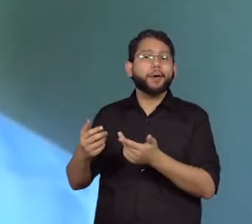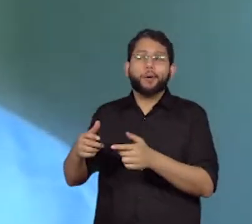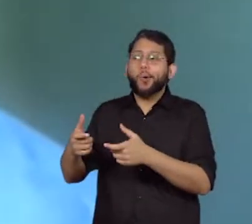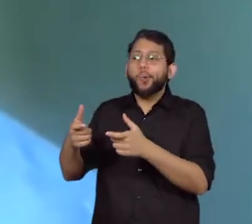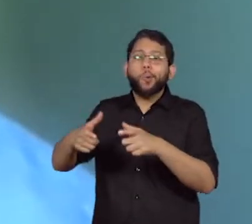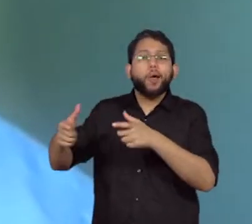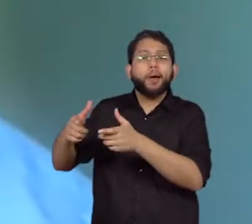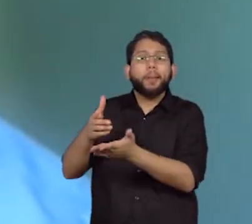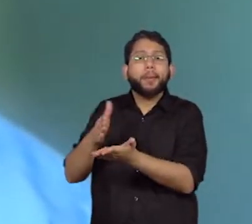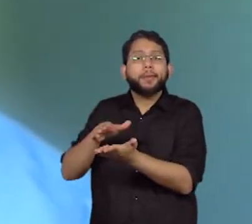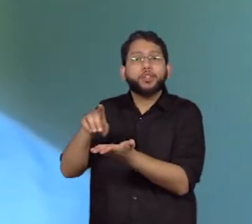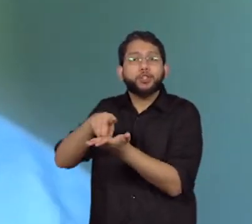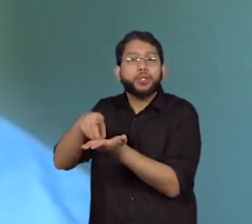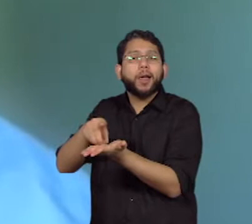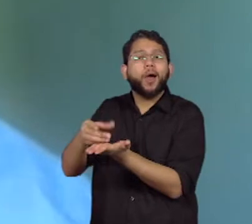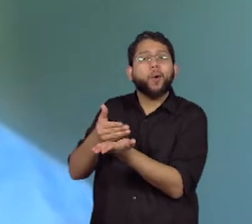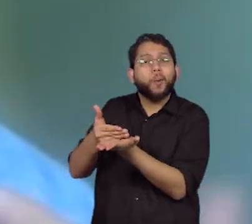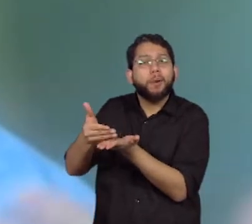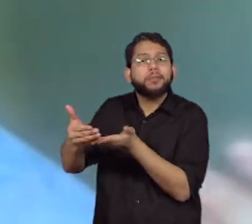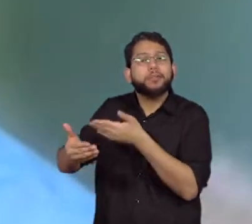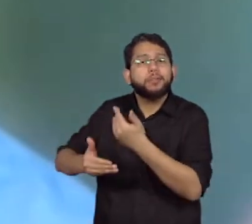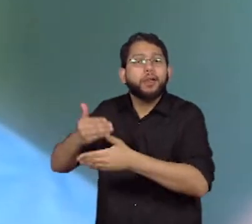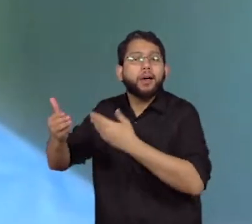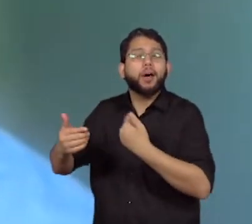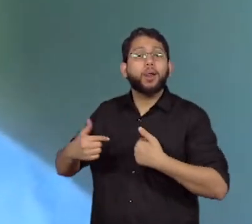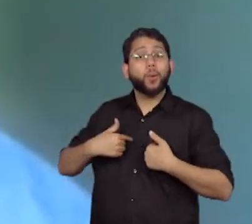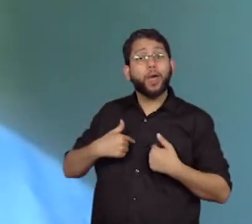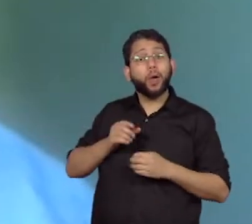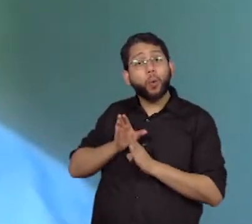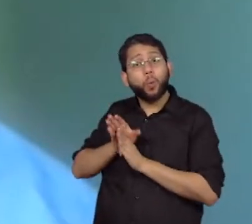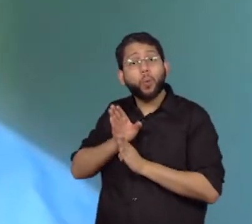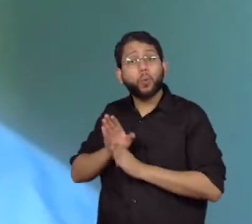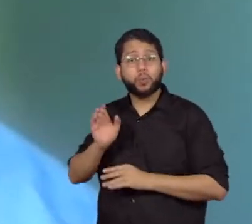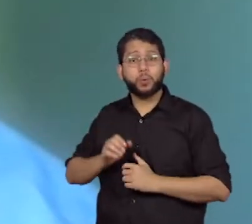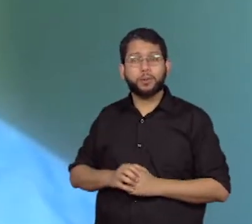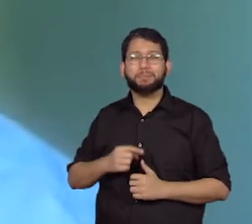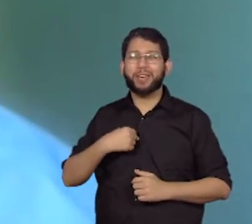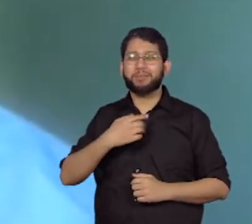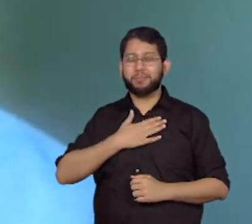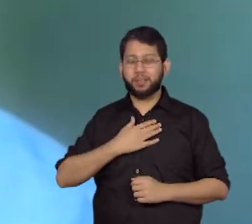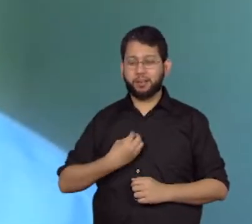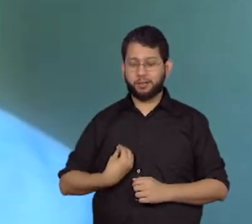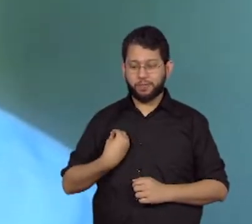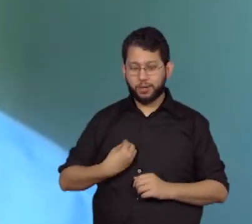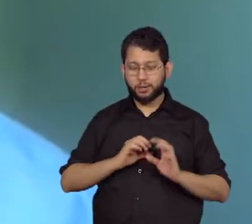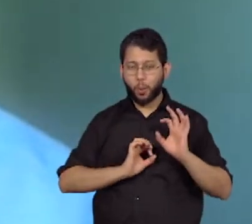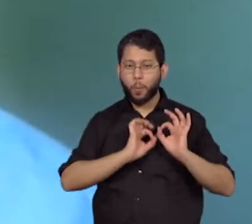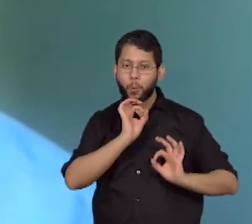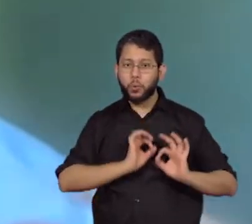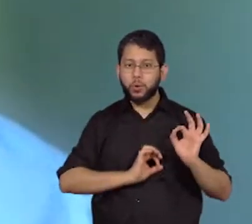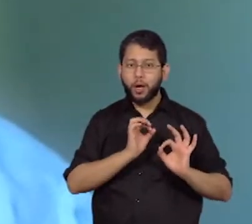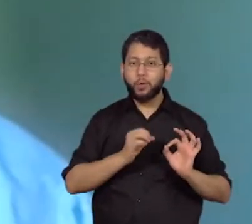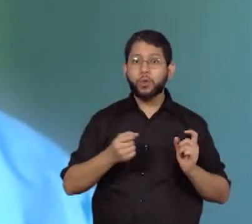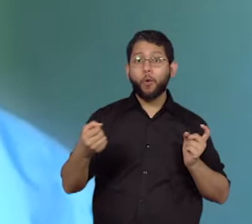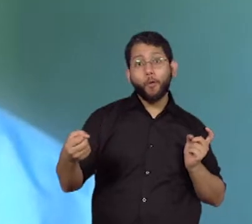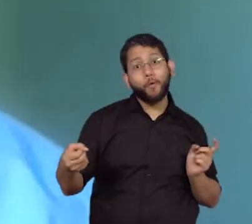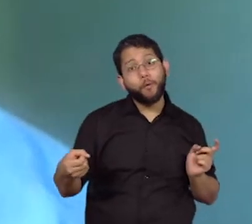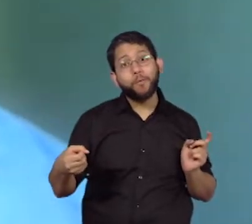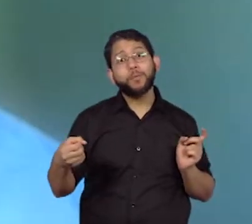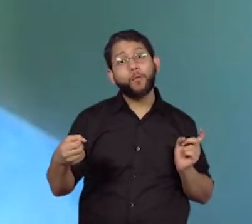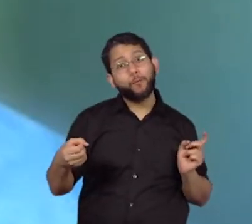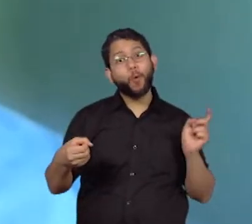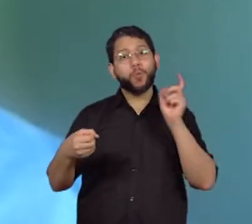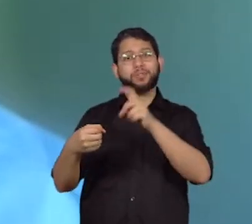impressos quanto digital, e eu tinha um plano de voltar para o Canadá. Eu tinha estudado no Canadá quando eu